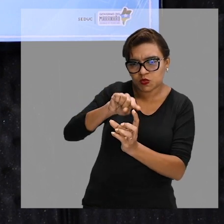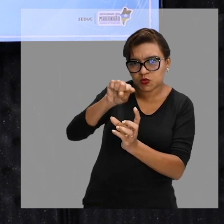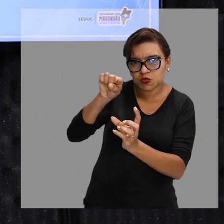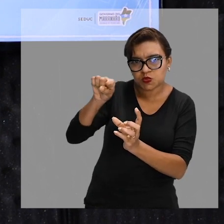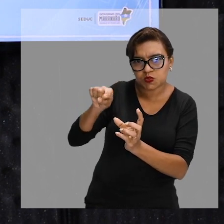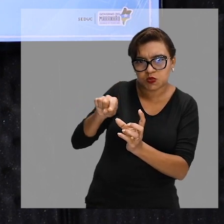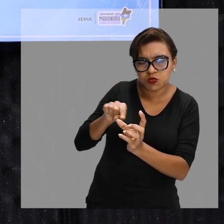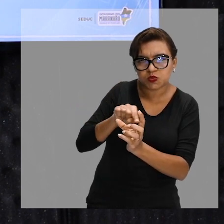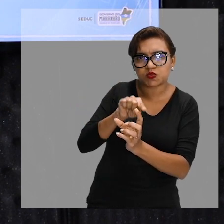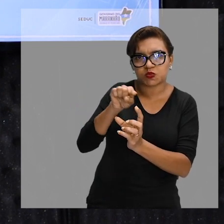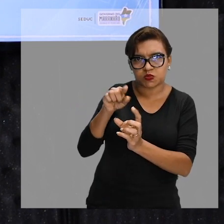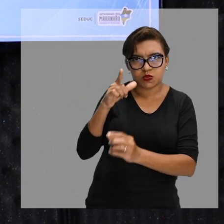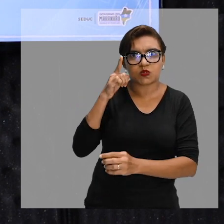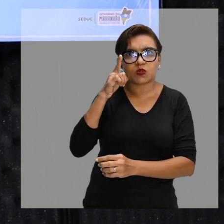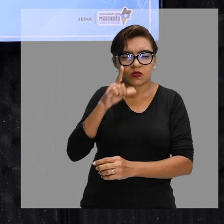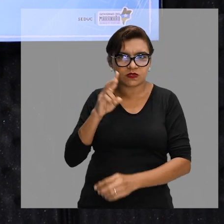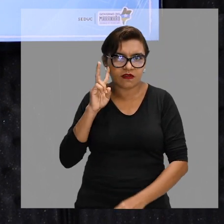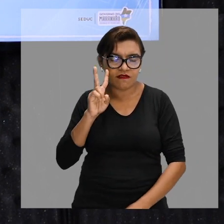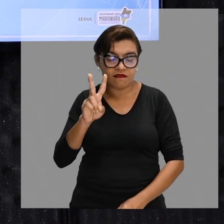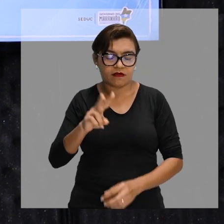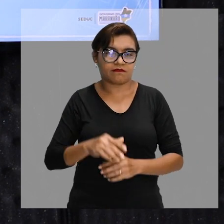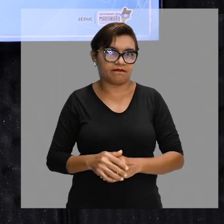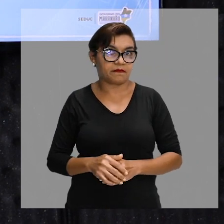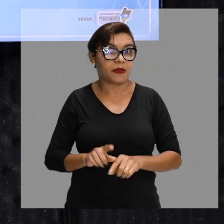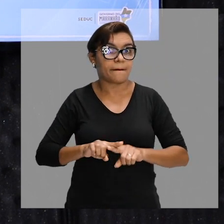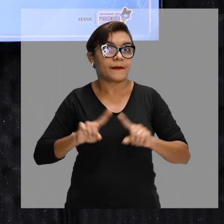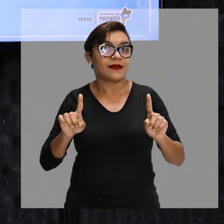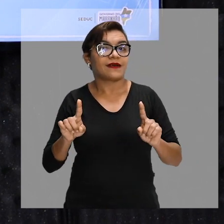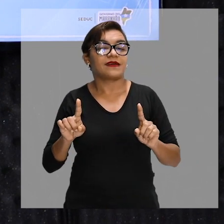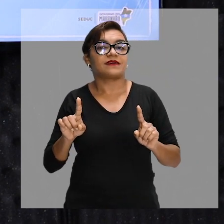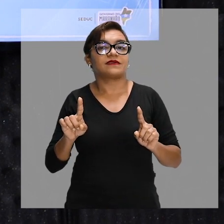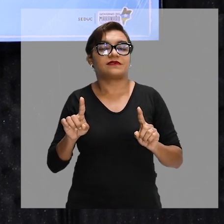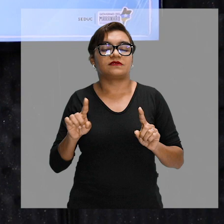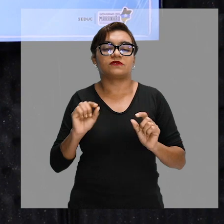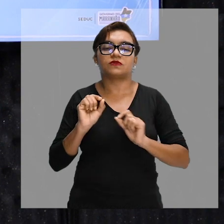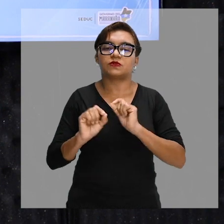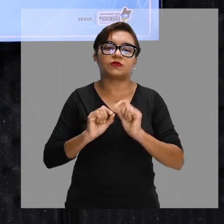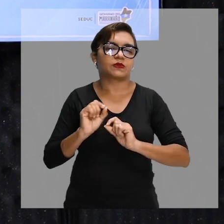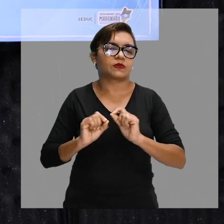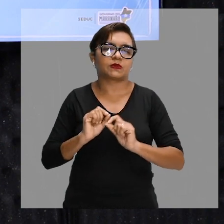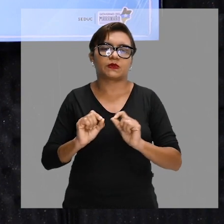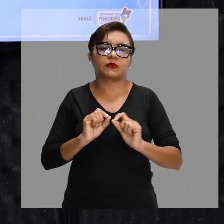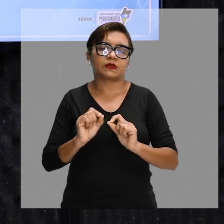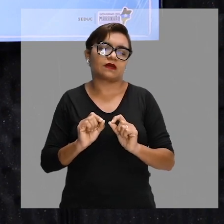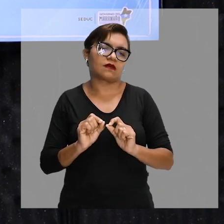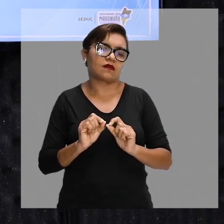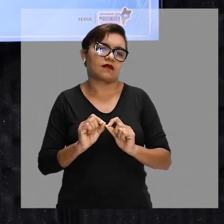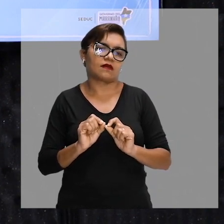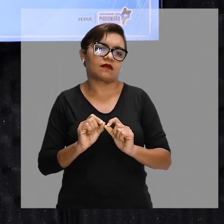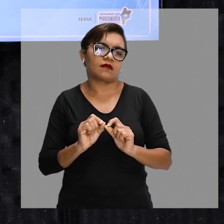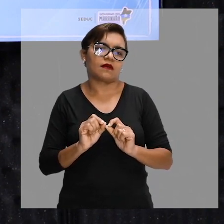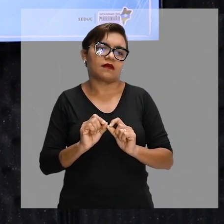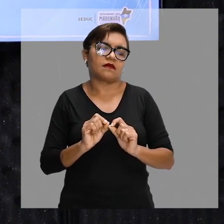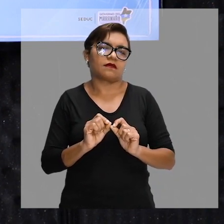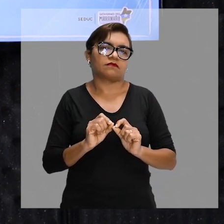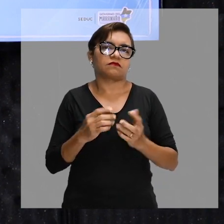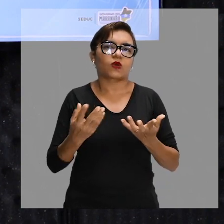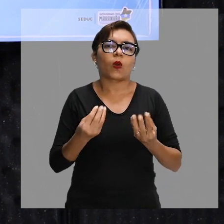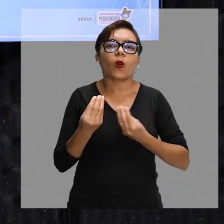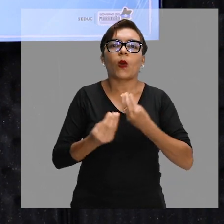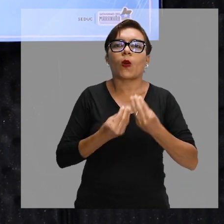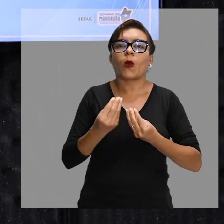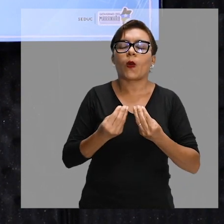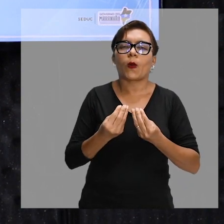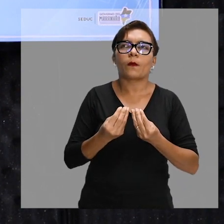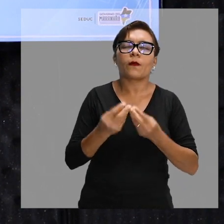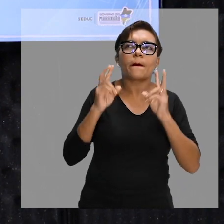certo? Eles são relativos. Isso por quê? Porque essa questão de ser pontiforme e extenso vai depender da distância que nós estamos